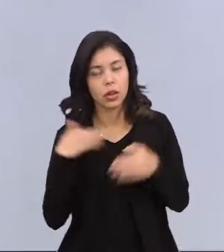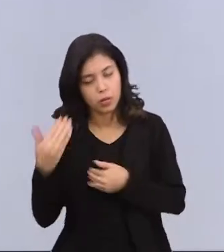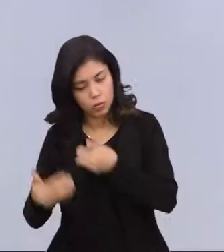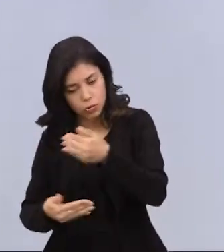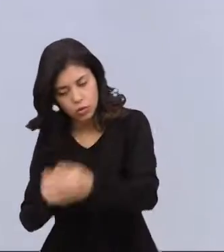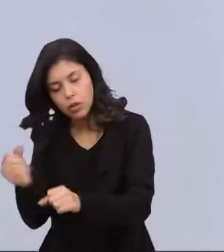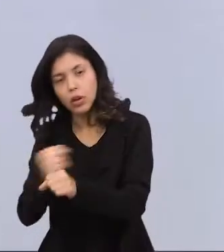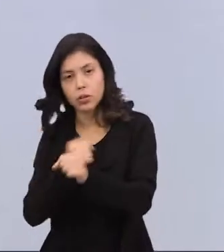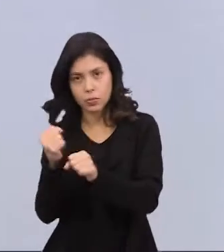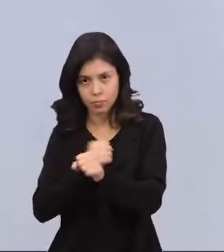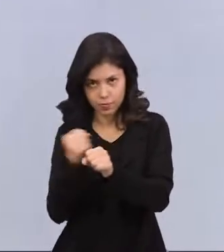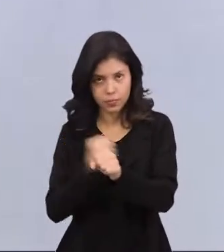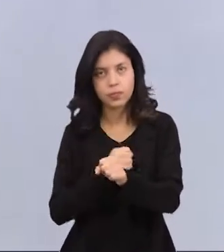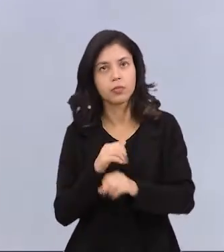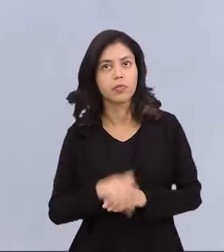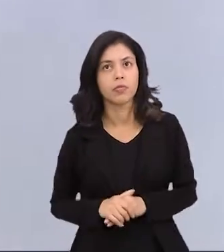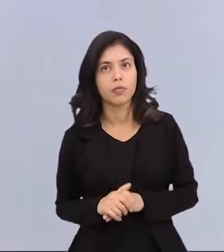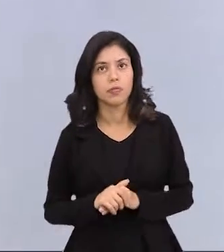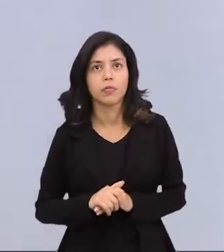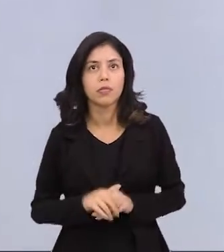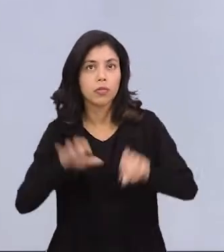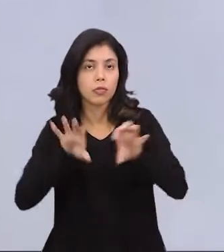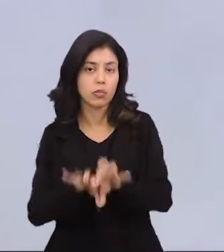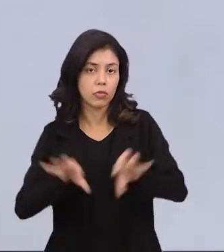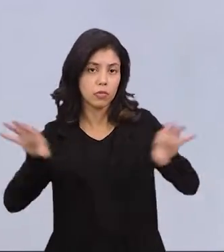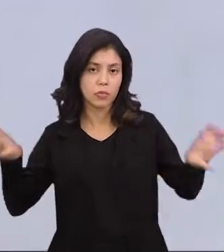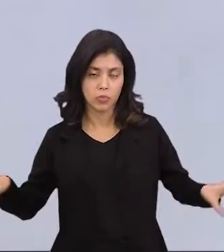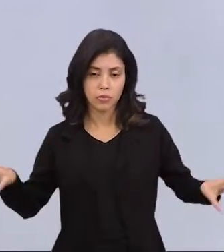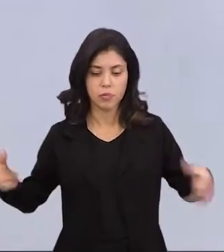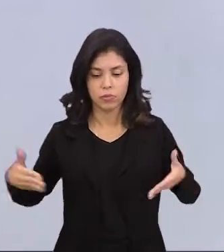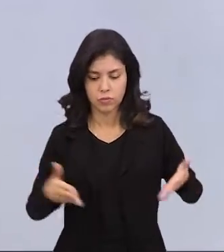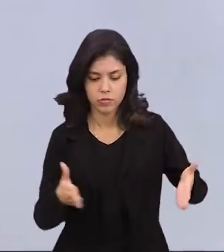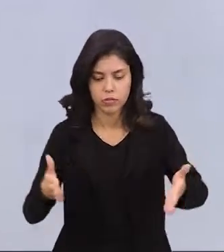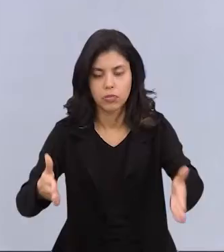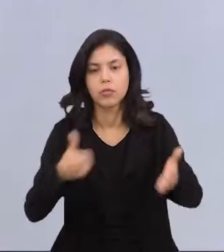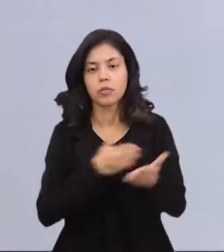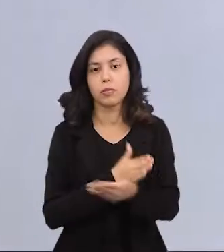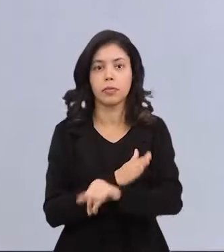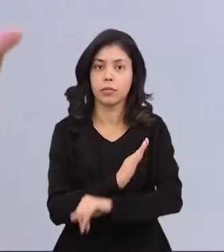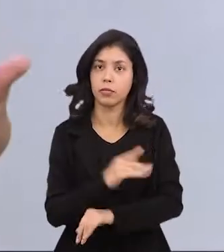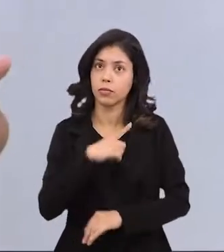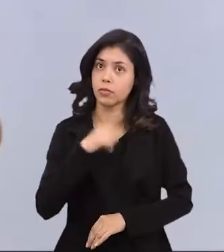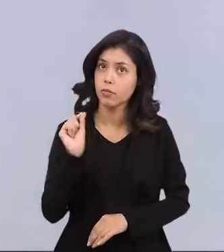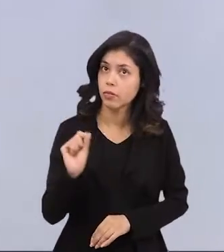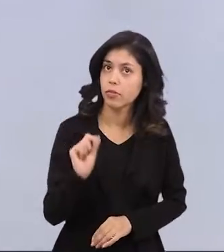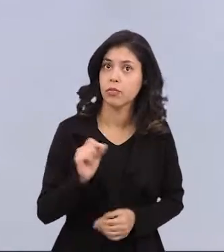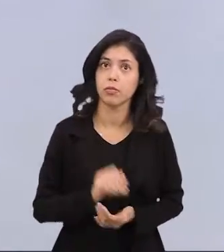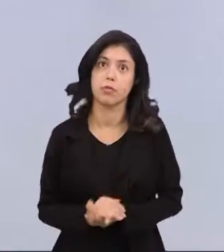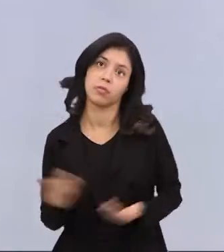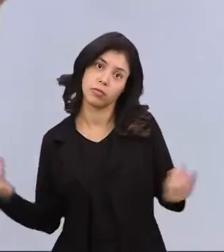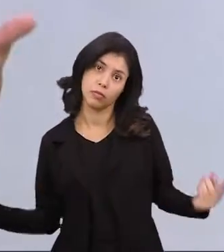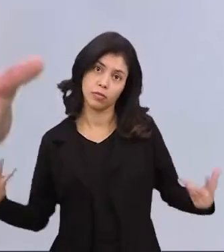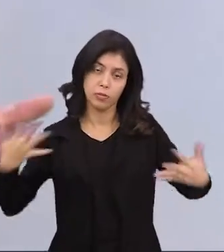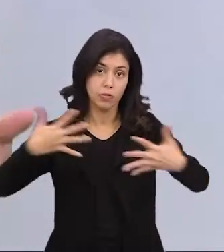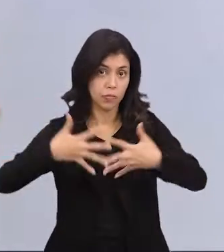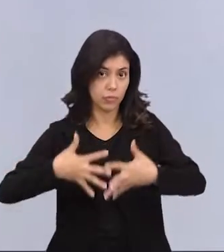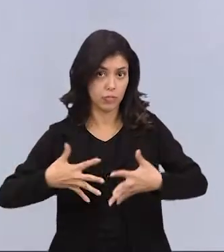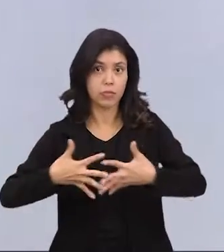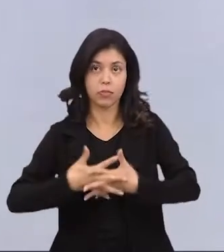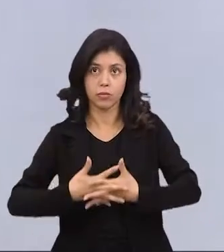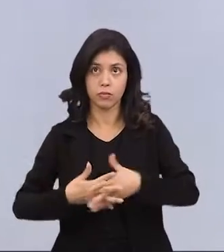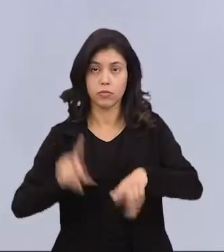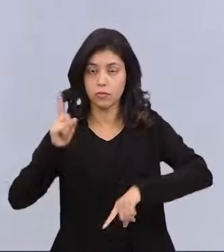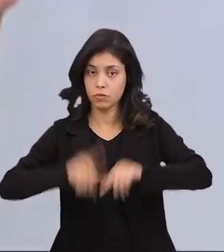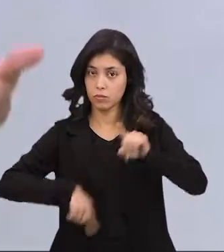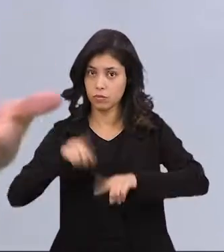de milhares de anos, eles separados por esse rio, passaram a cruzar entre si seus